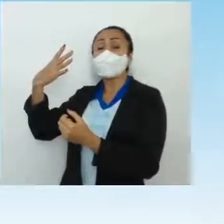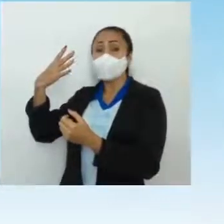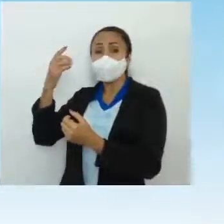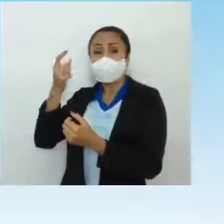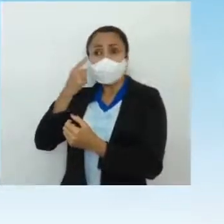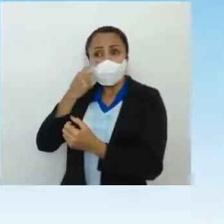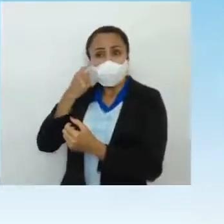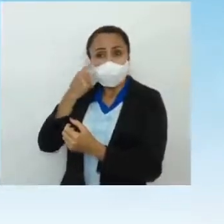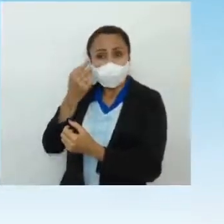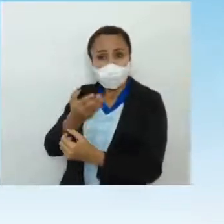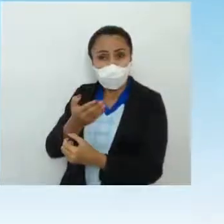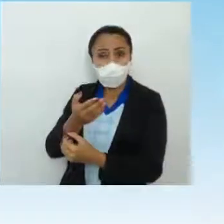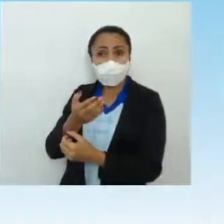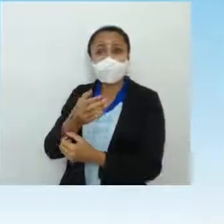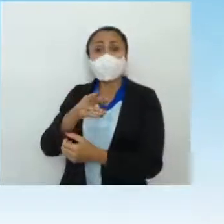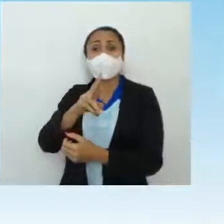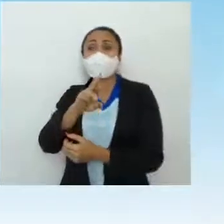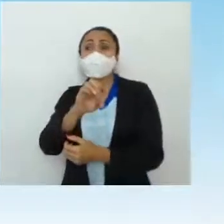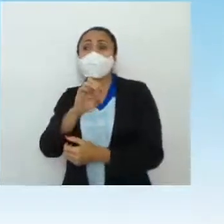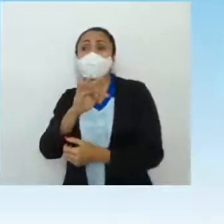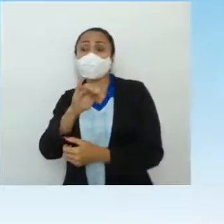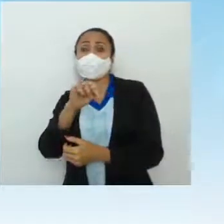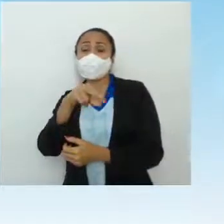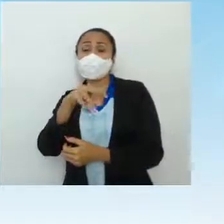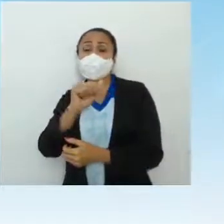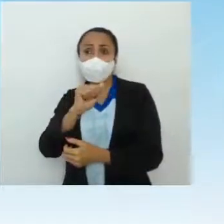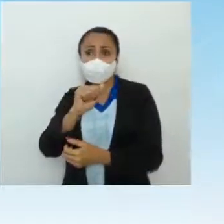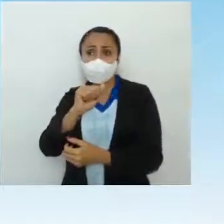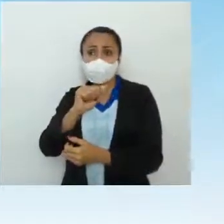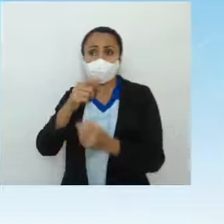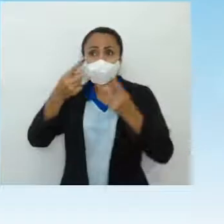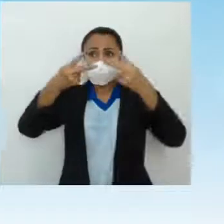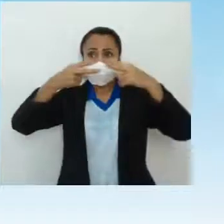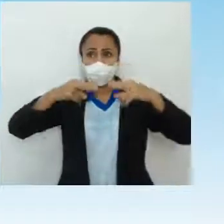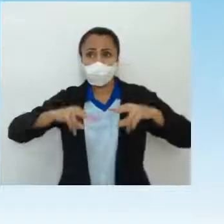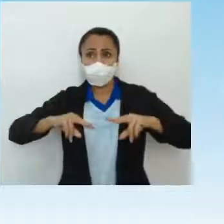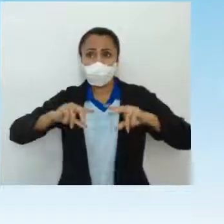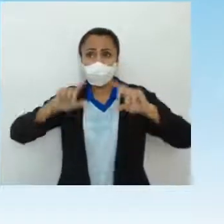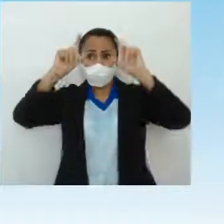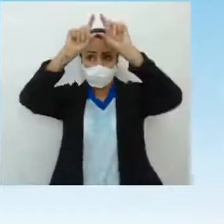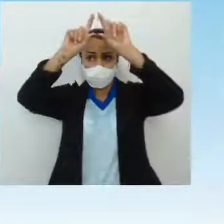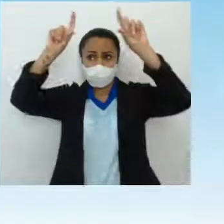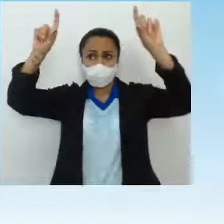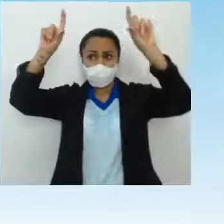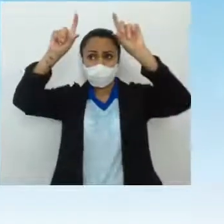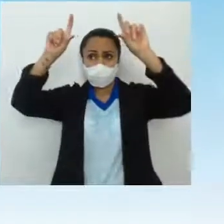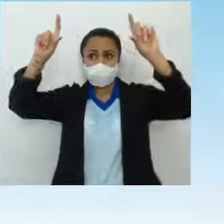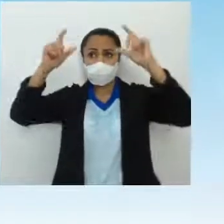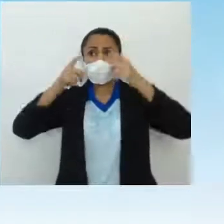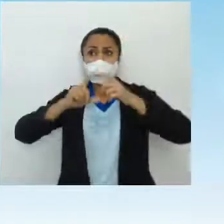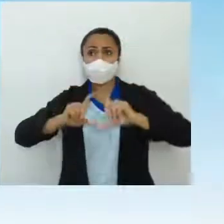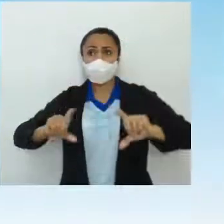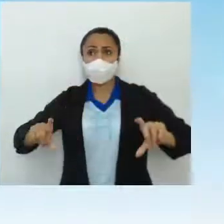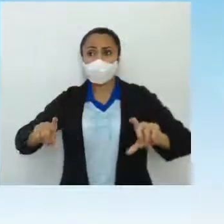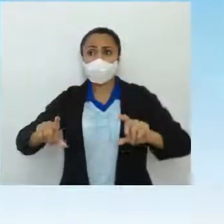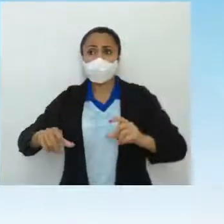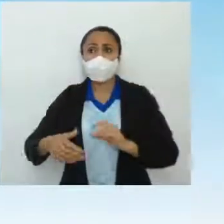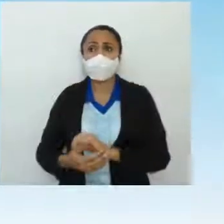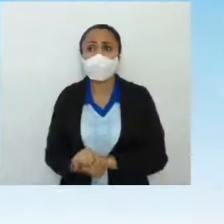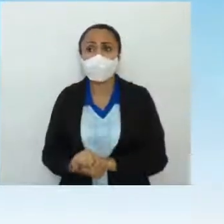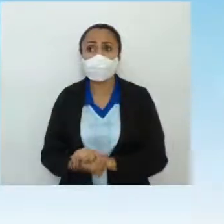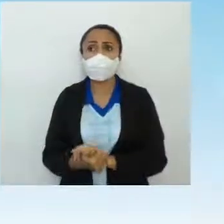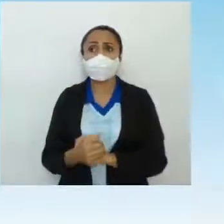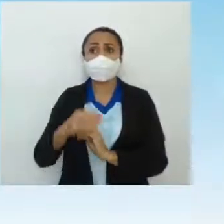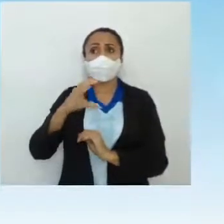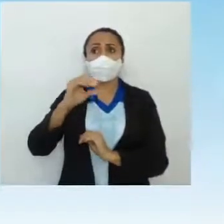que é a retina, os bastonetes e os cones. que está encontrada ali na